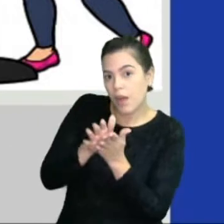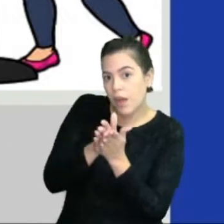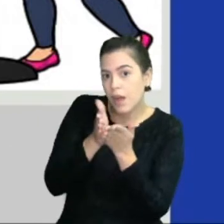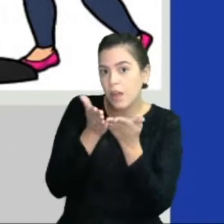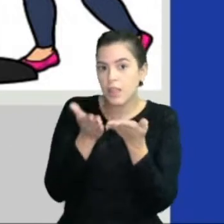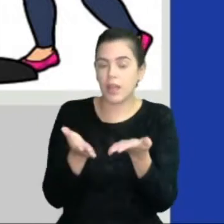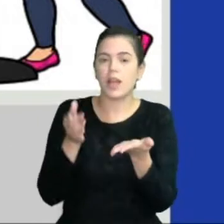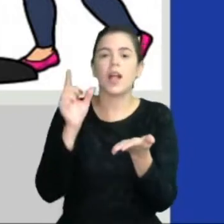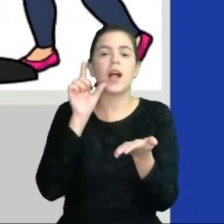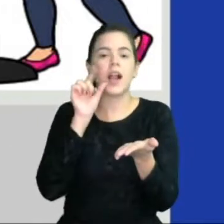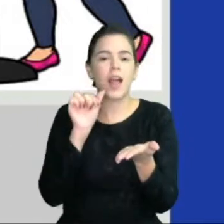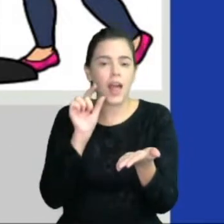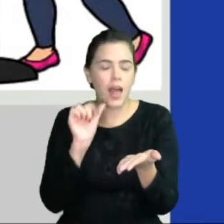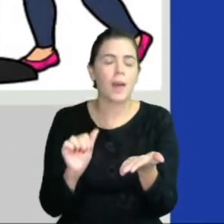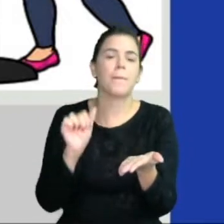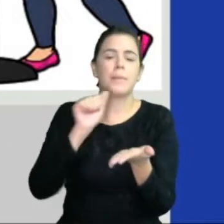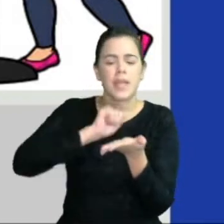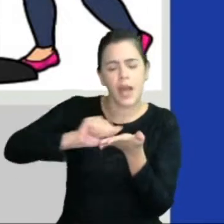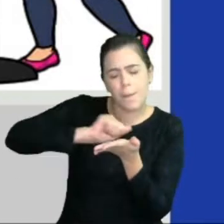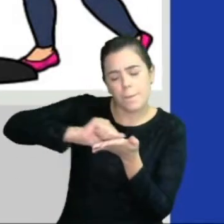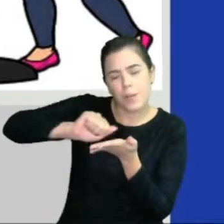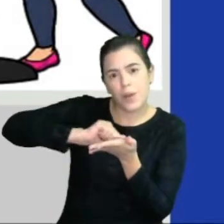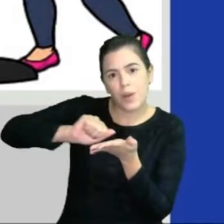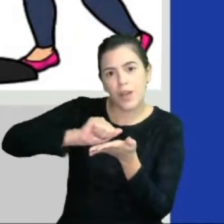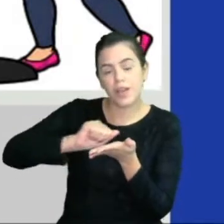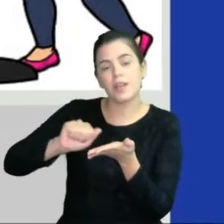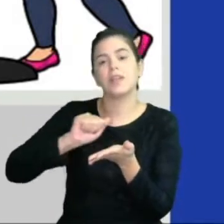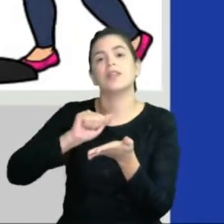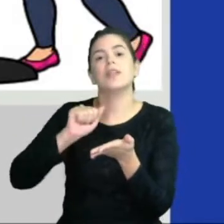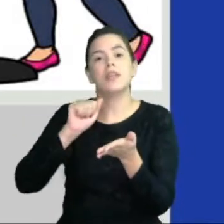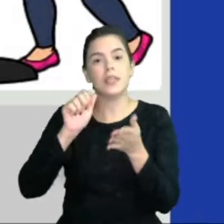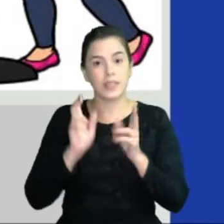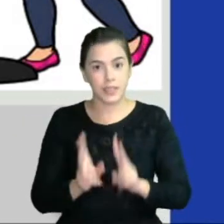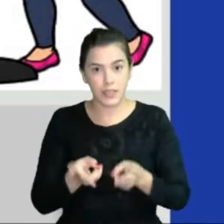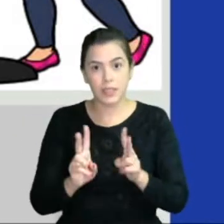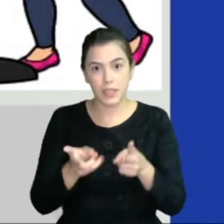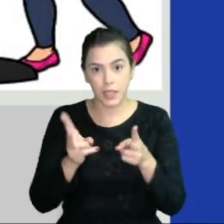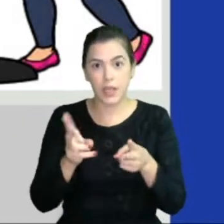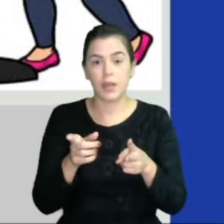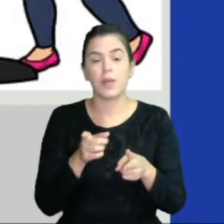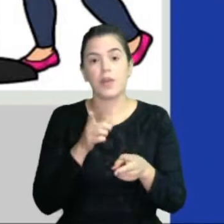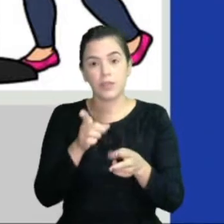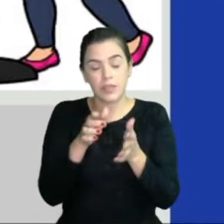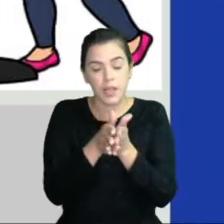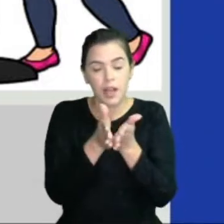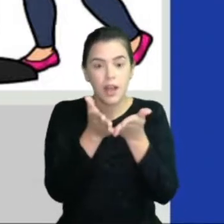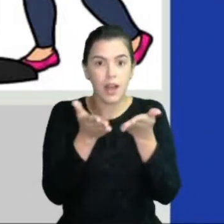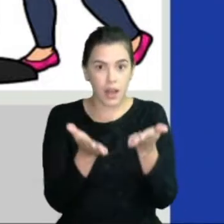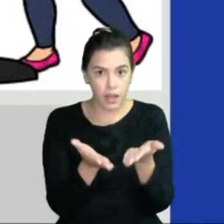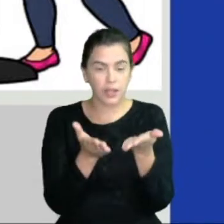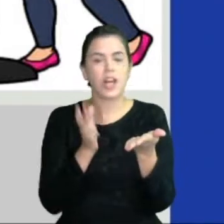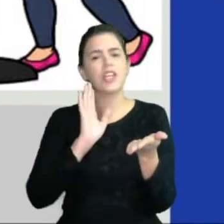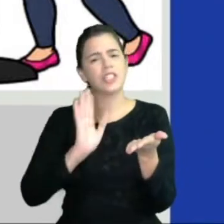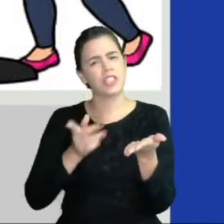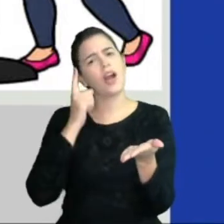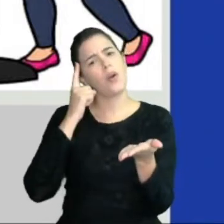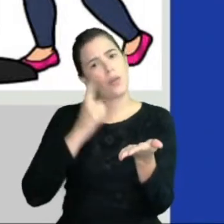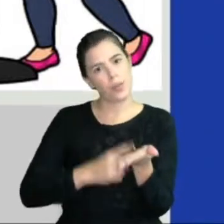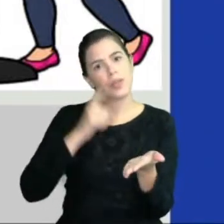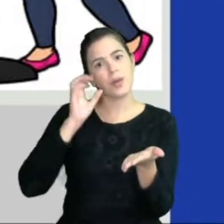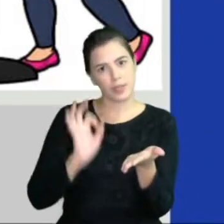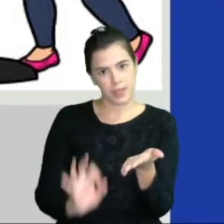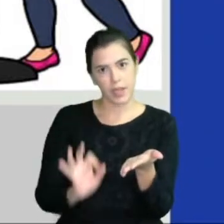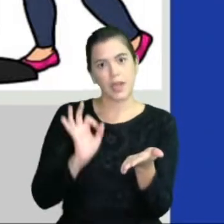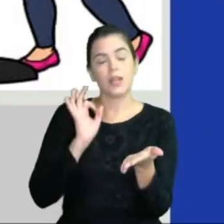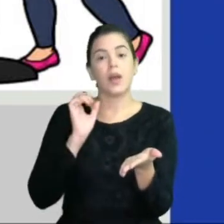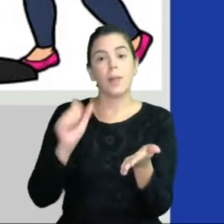o lápis, a borracha. E toda vez que vocês colocarem lá o caderninho, a gente já combinou, né? Que a primeira